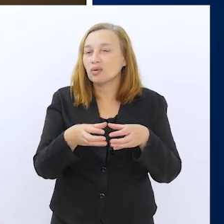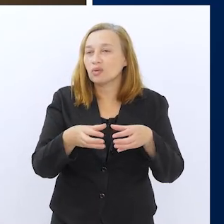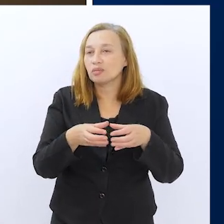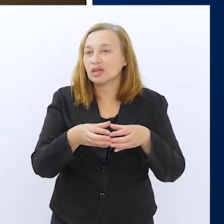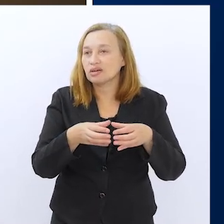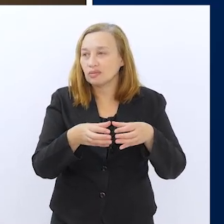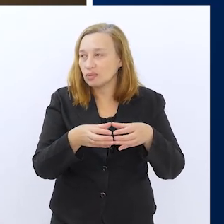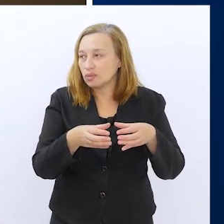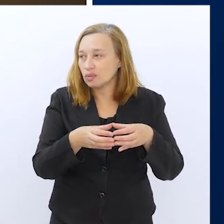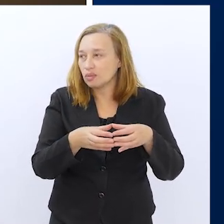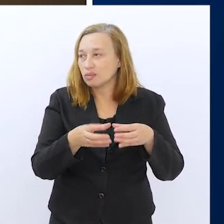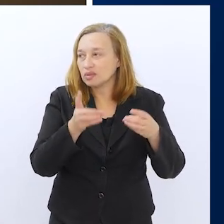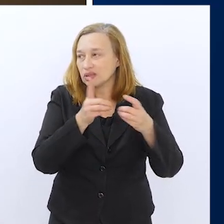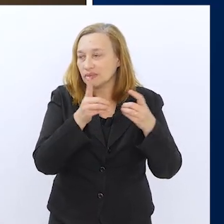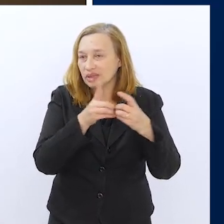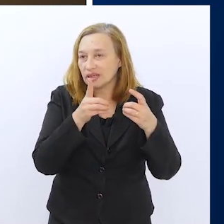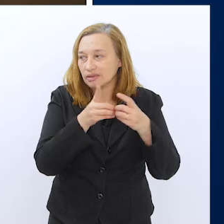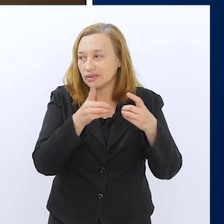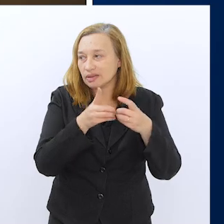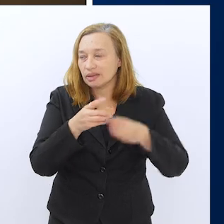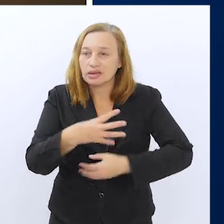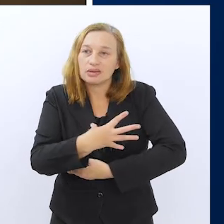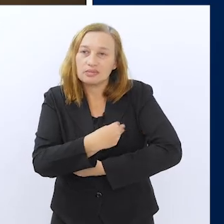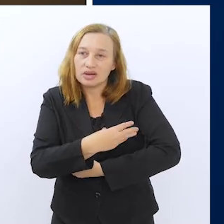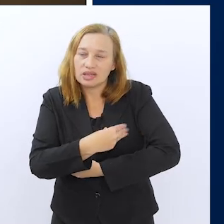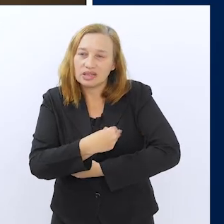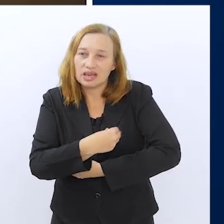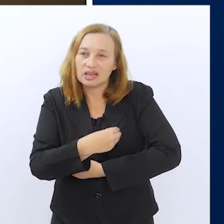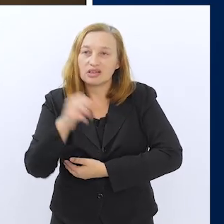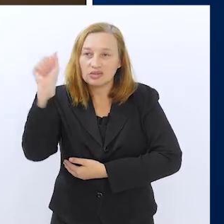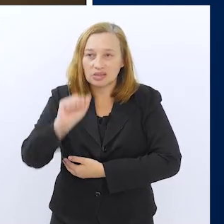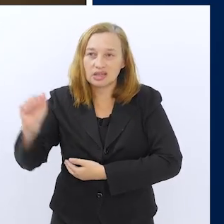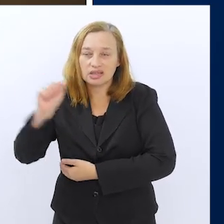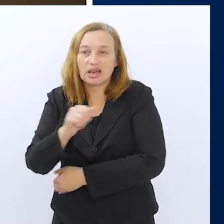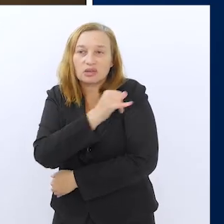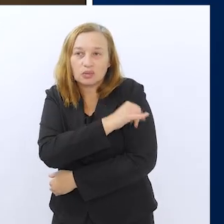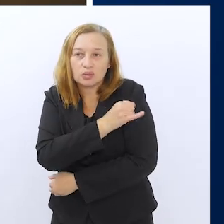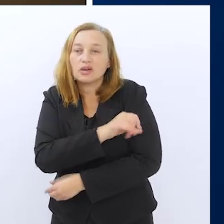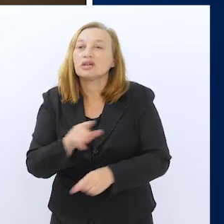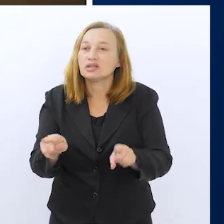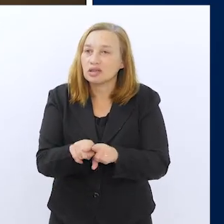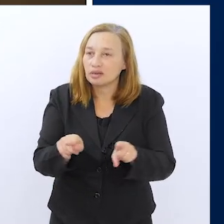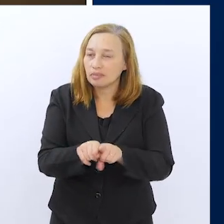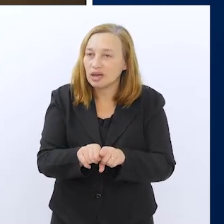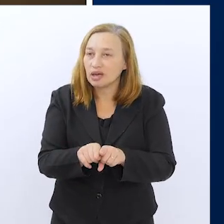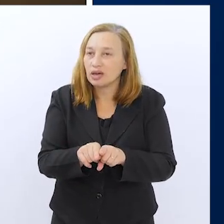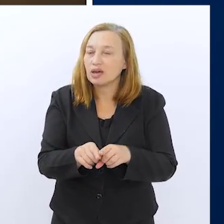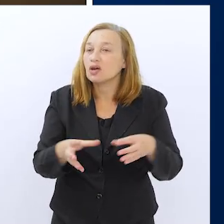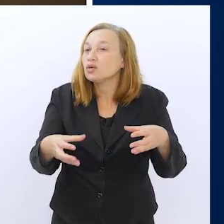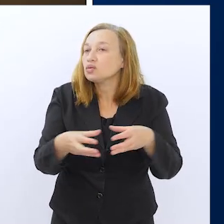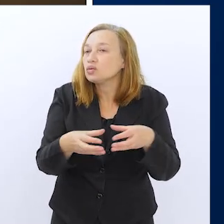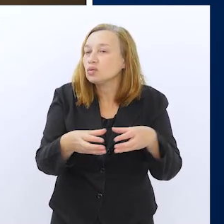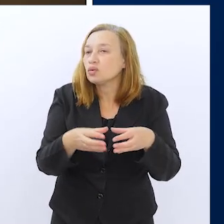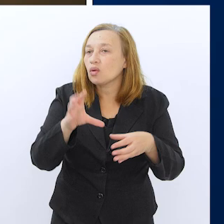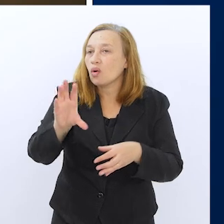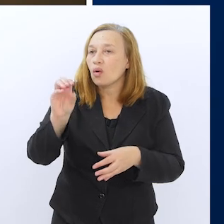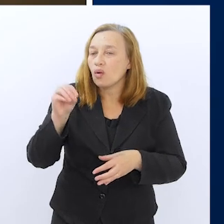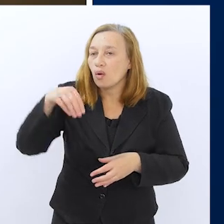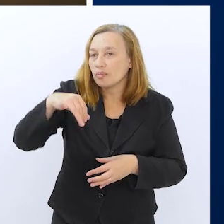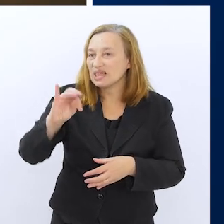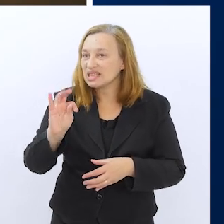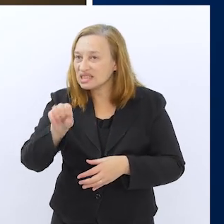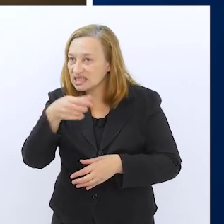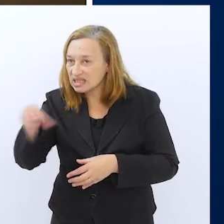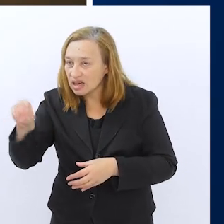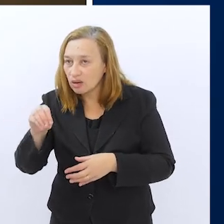Faço parte, né, do Departamento de Aleitamento Materno da Sociedade de Pediatria do Rio. Faço parte da comissão também de aleitamento do